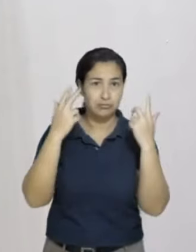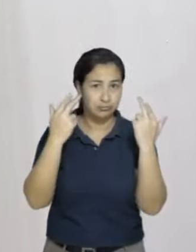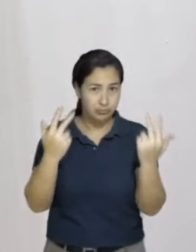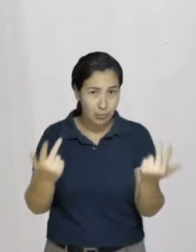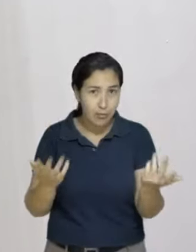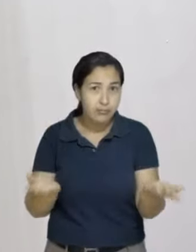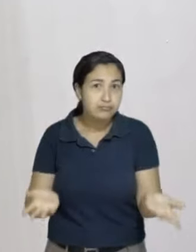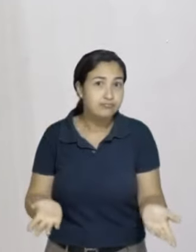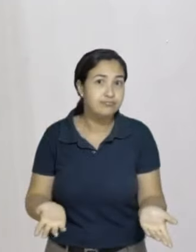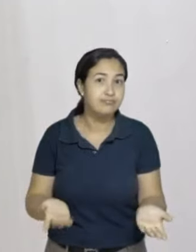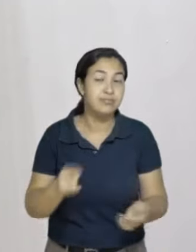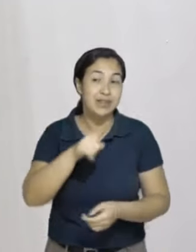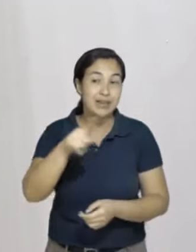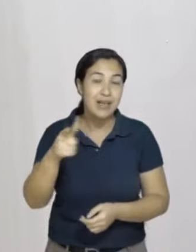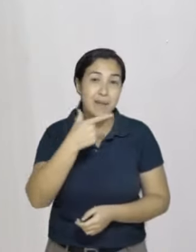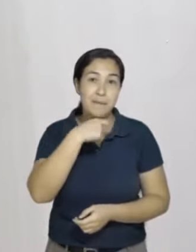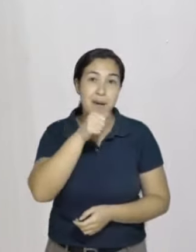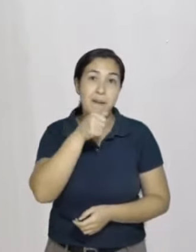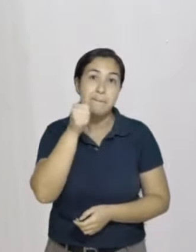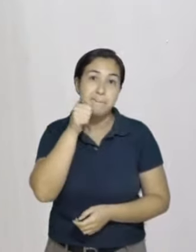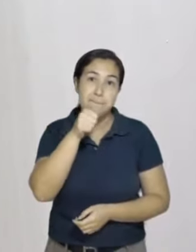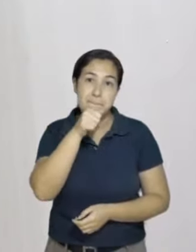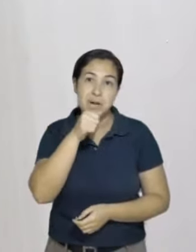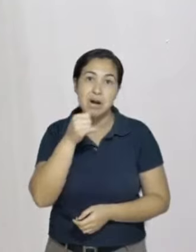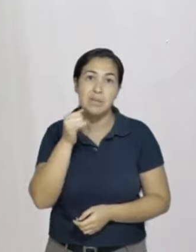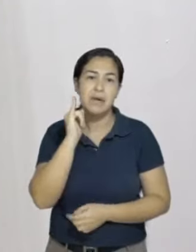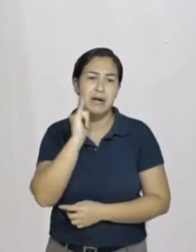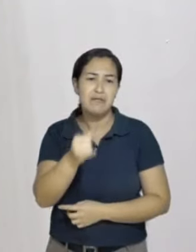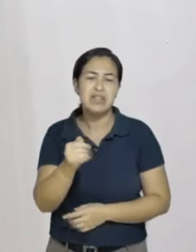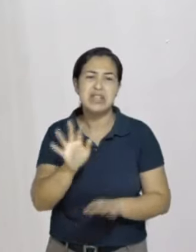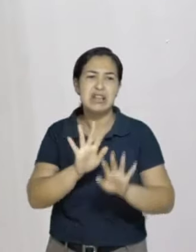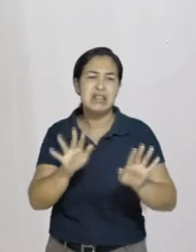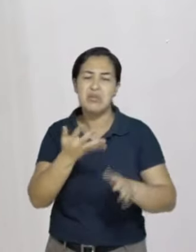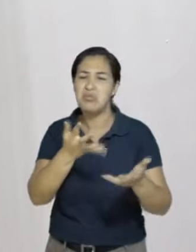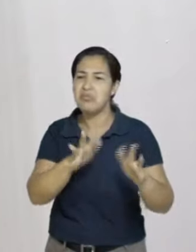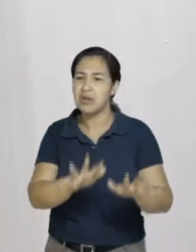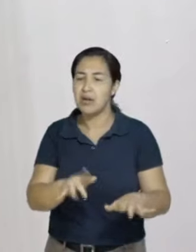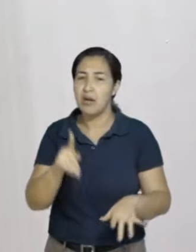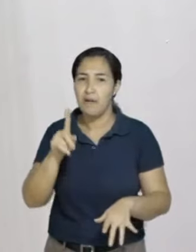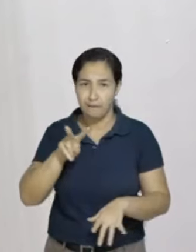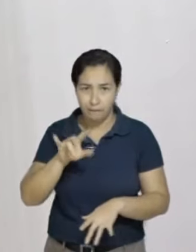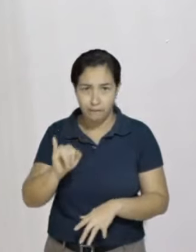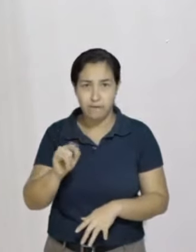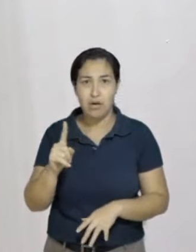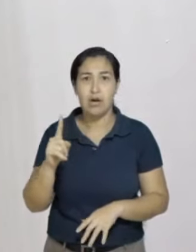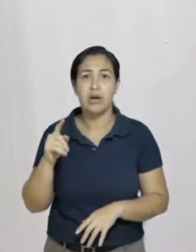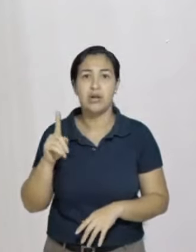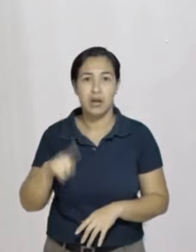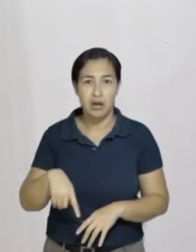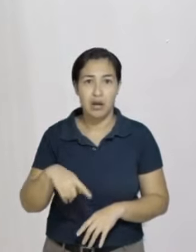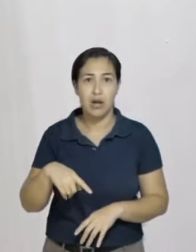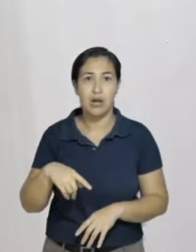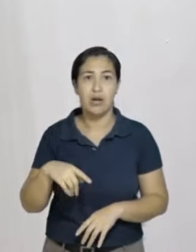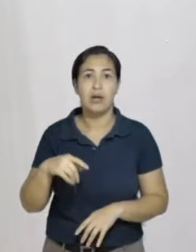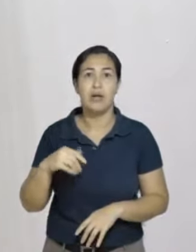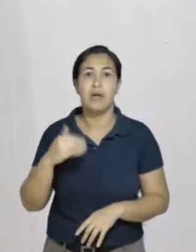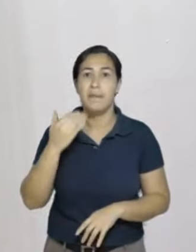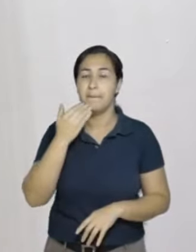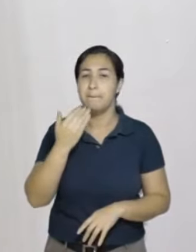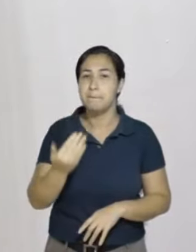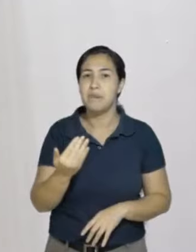os pais irem lá pedir para não ter porque vai ter agora vai duas três pessoas pedir para acabar com uma